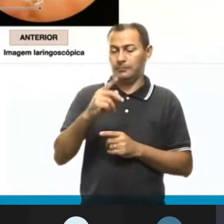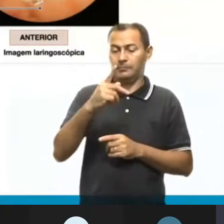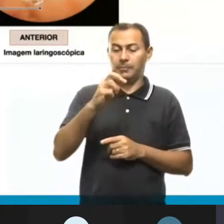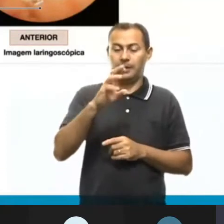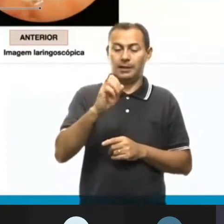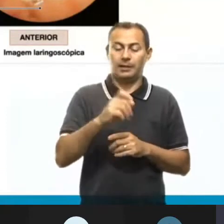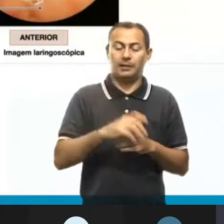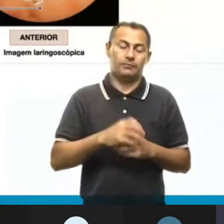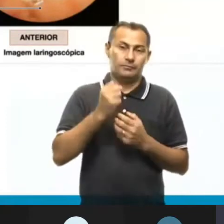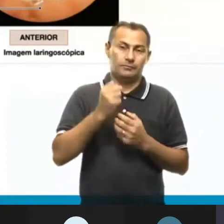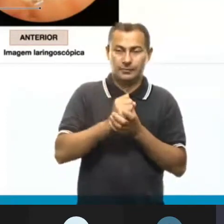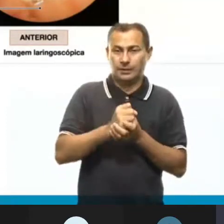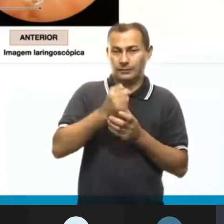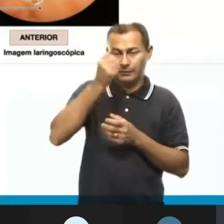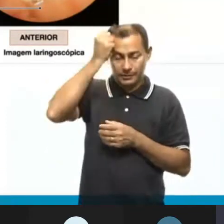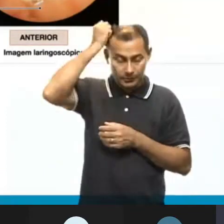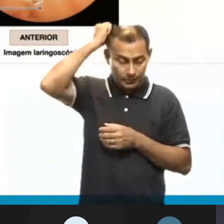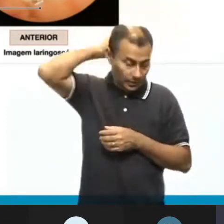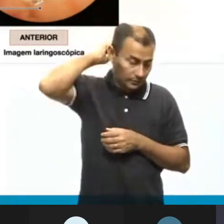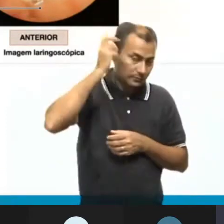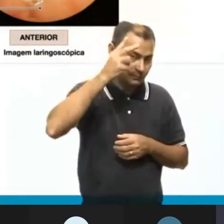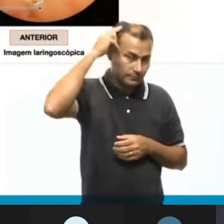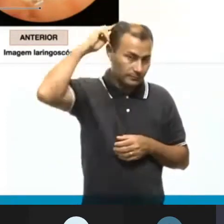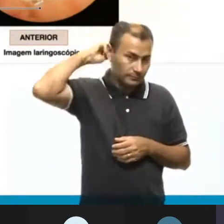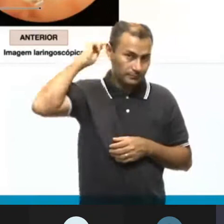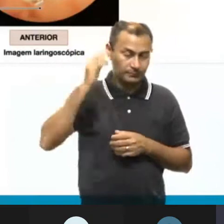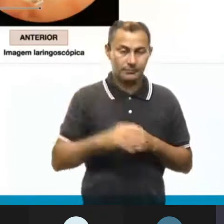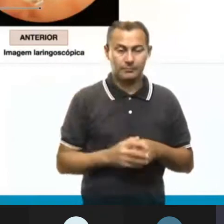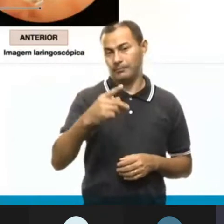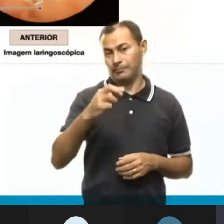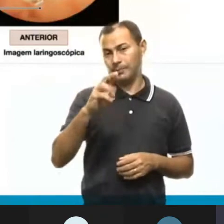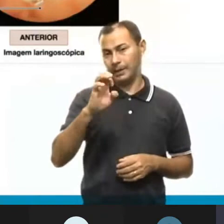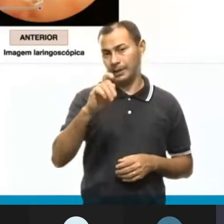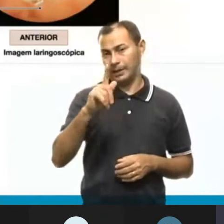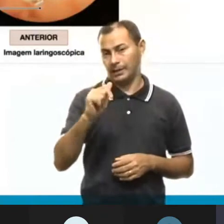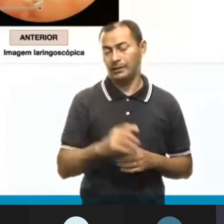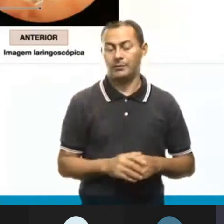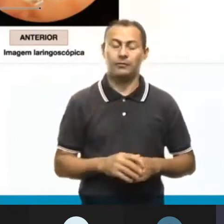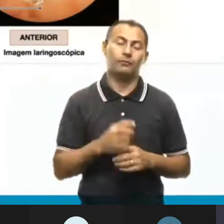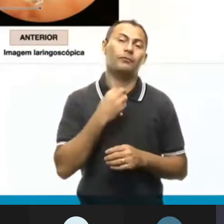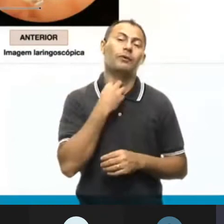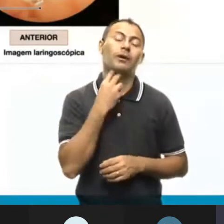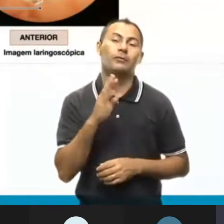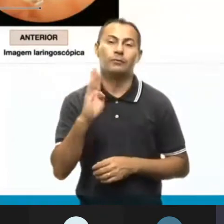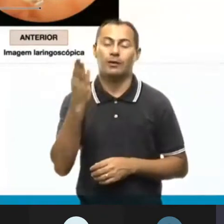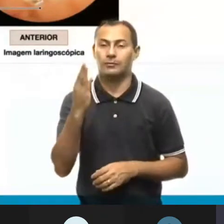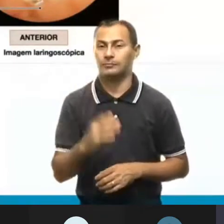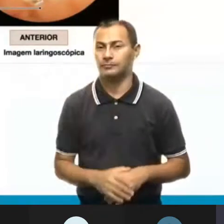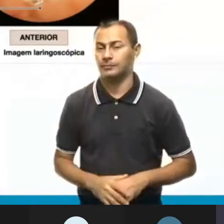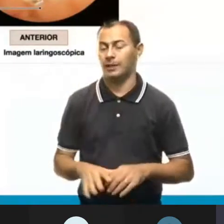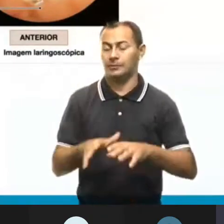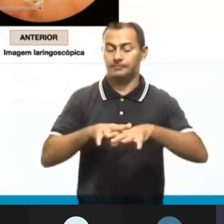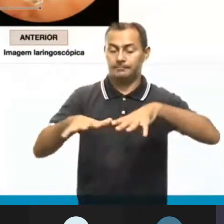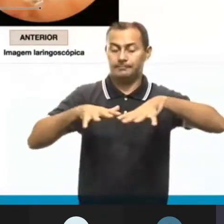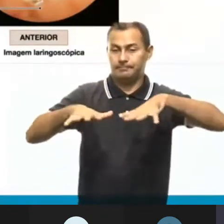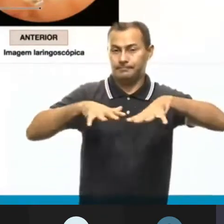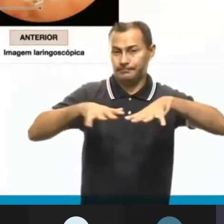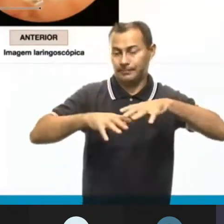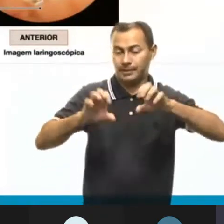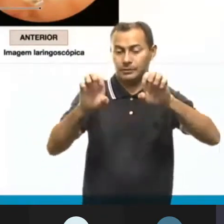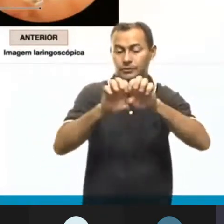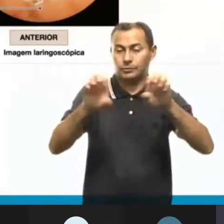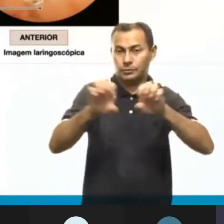prega vestibular, tá? Que é a prega vocal falsa. E a